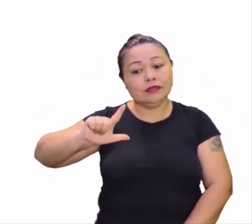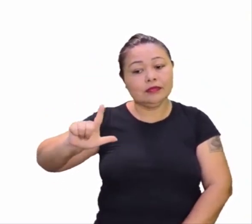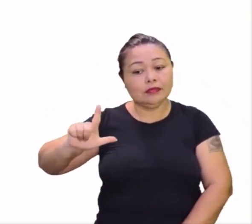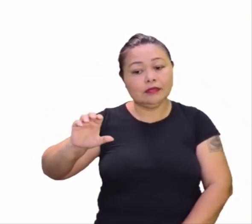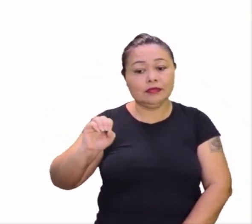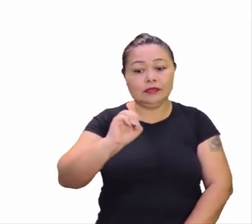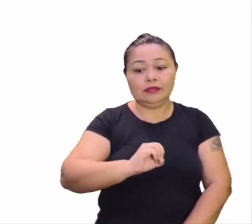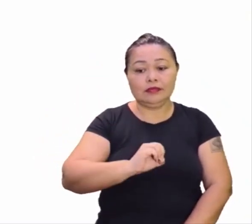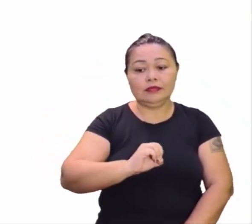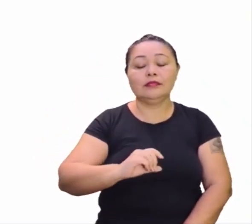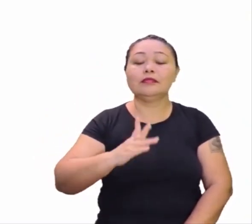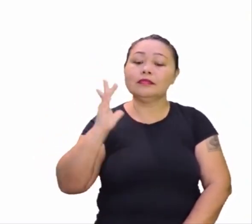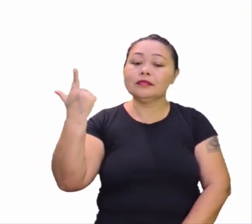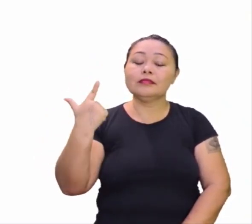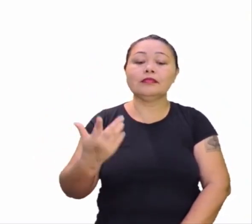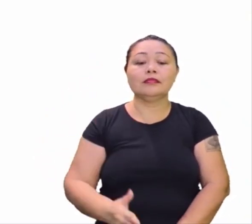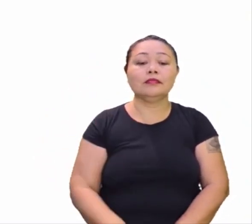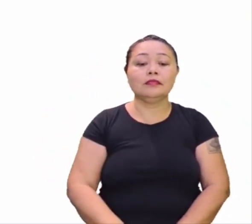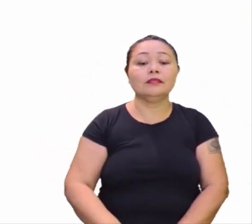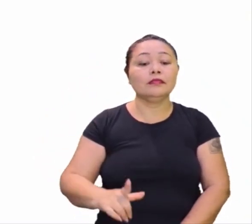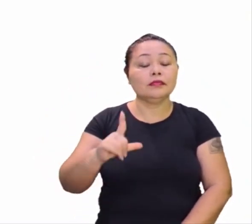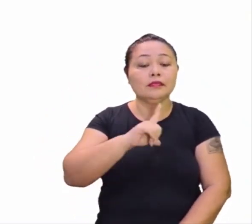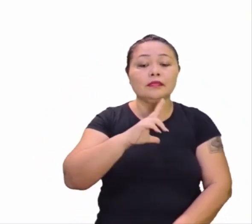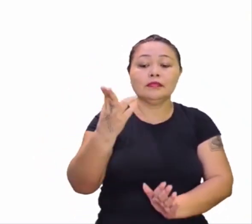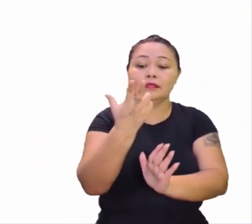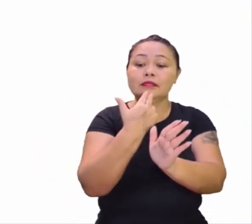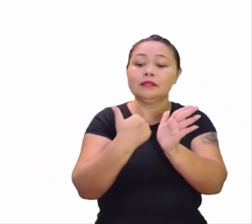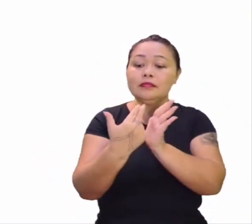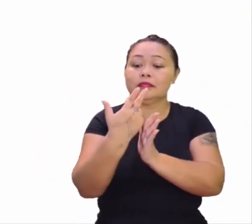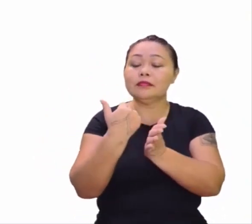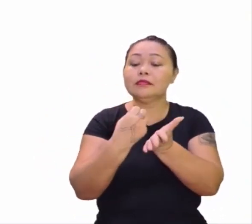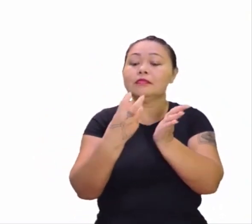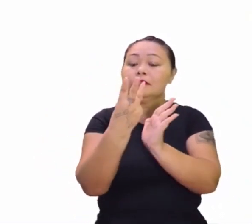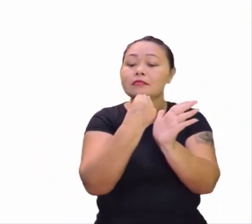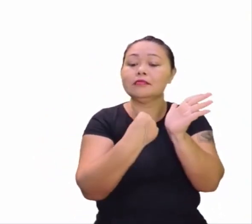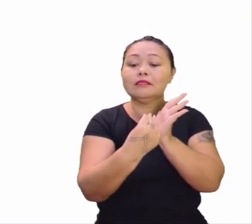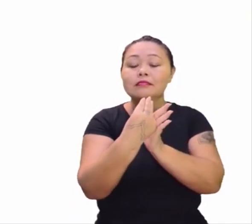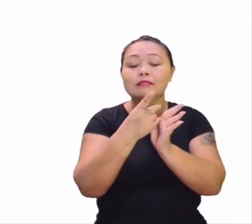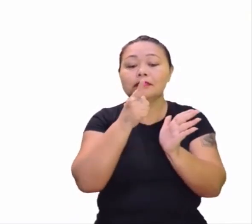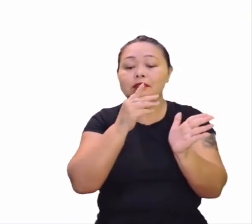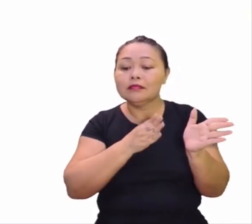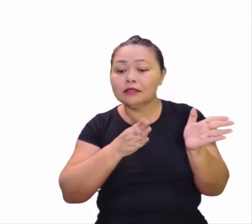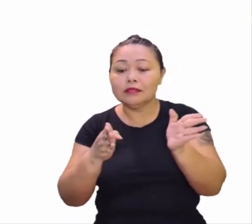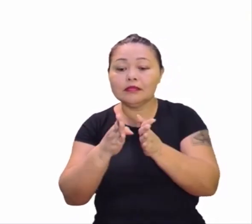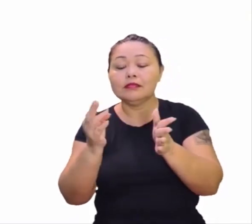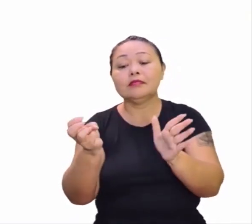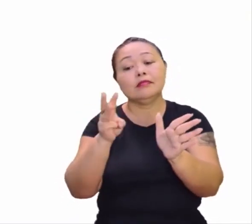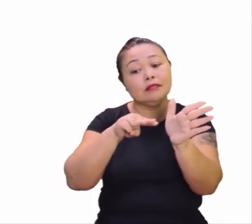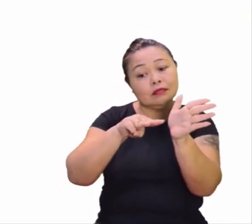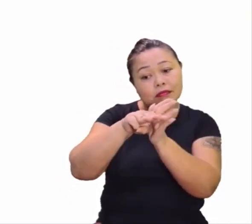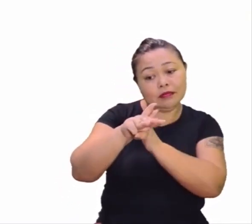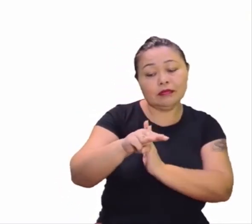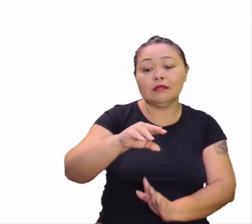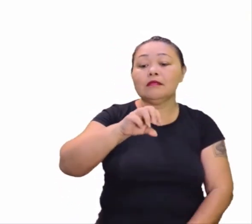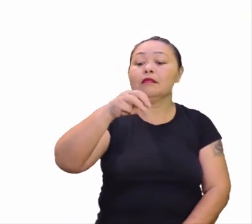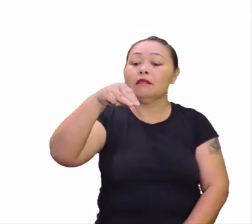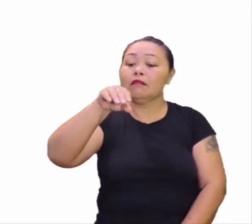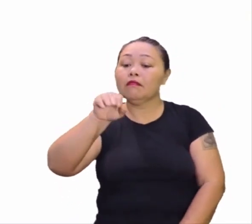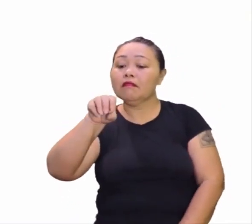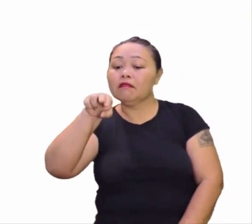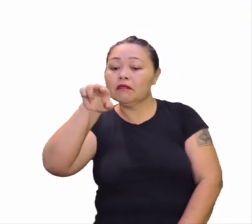no leste e oeste de Rondônia. E aqui nesse mapinha nós temos aqui os principais rios de Rondônia. Madeira,